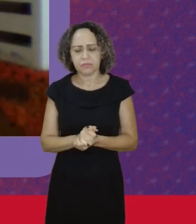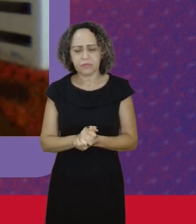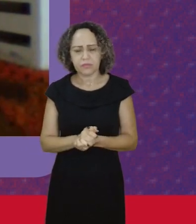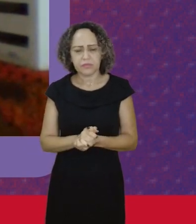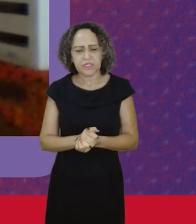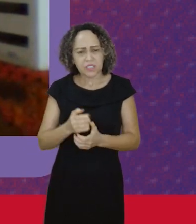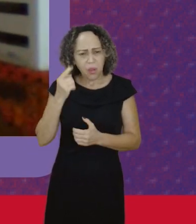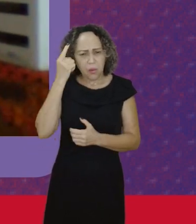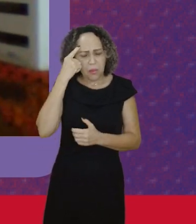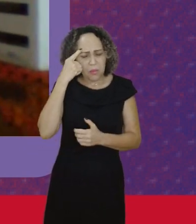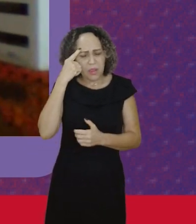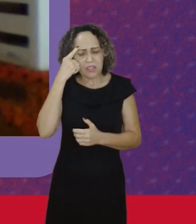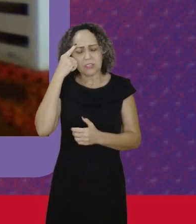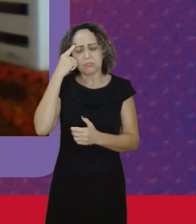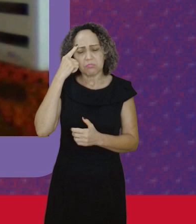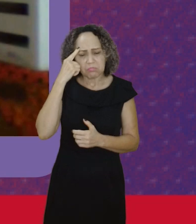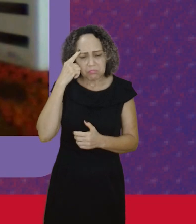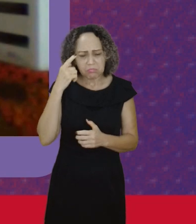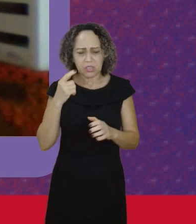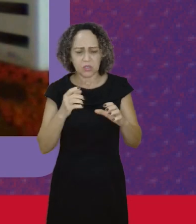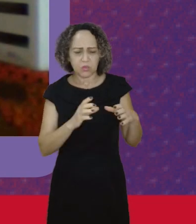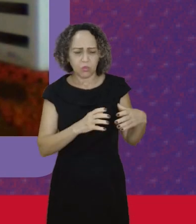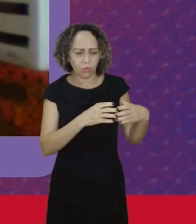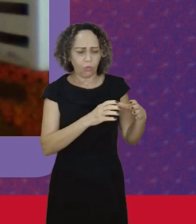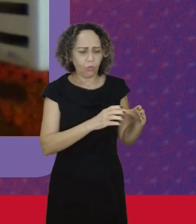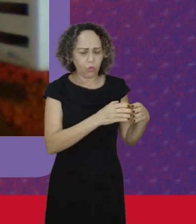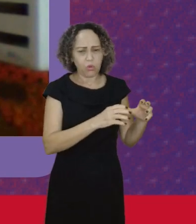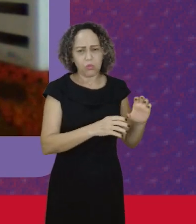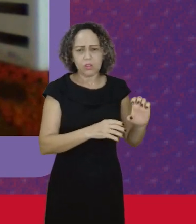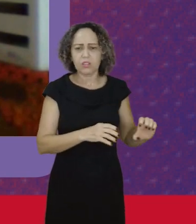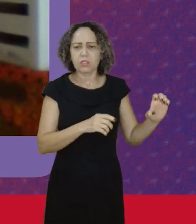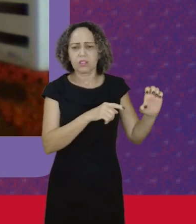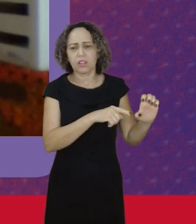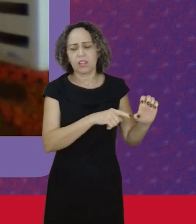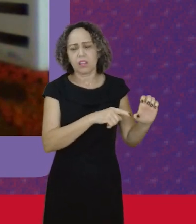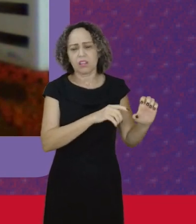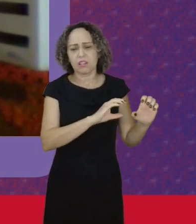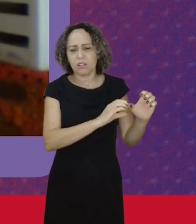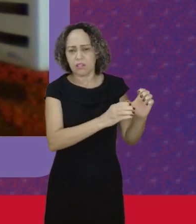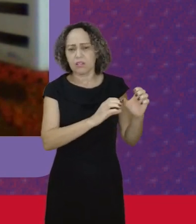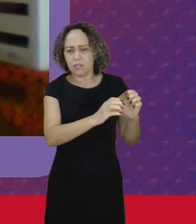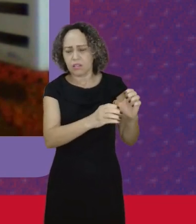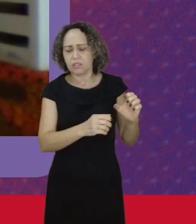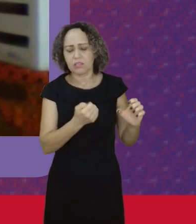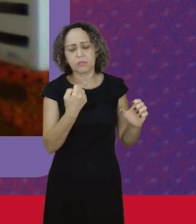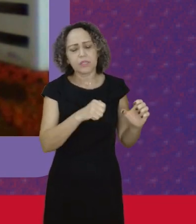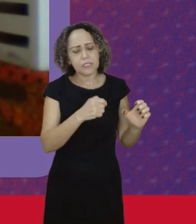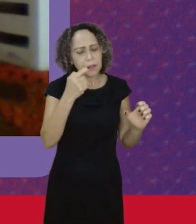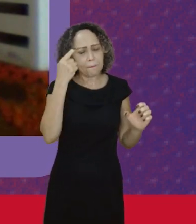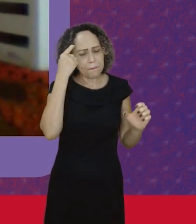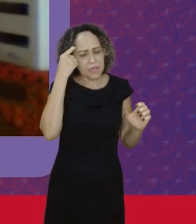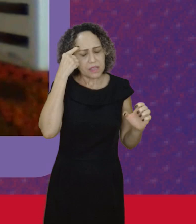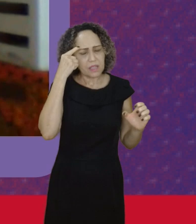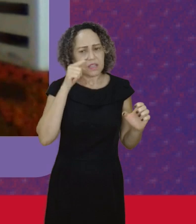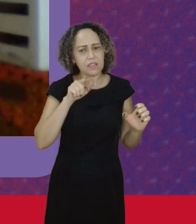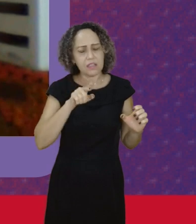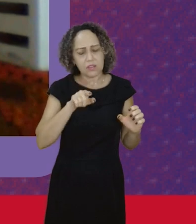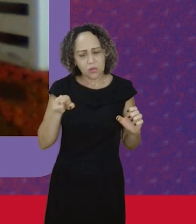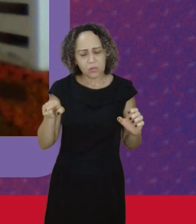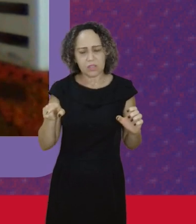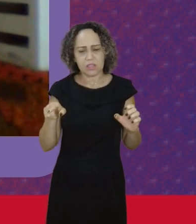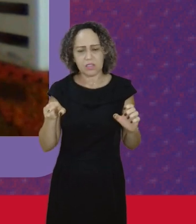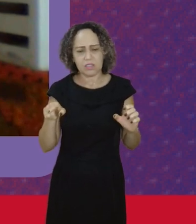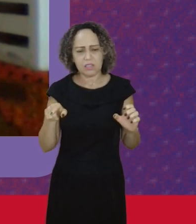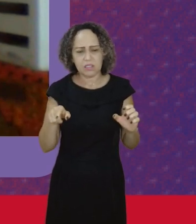as próprias organizações de esquerdas, elas precisam refletir sobre isso e constituir espaços